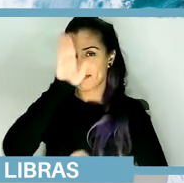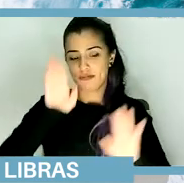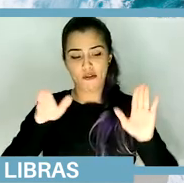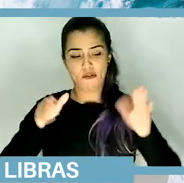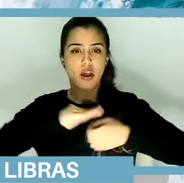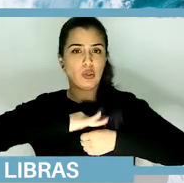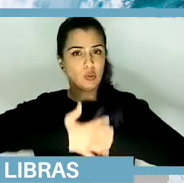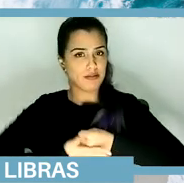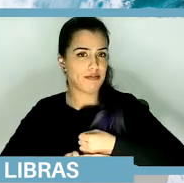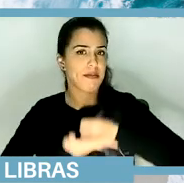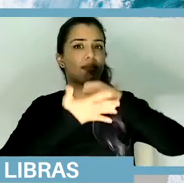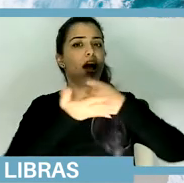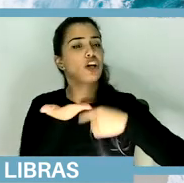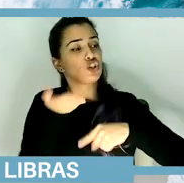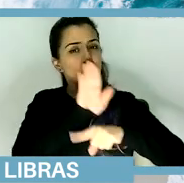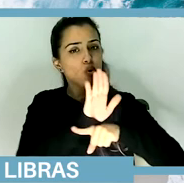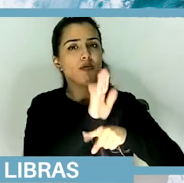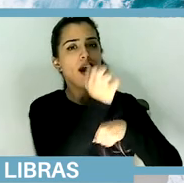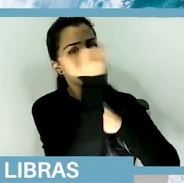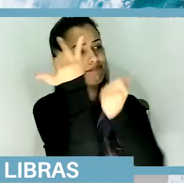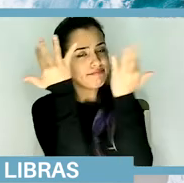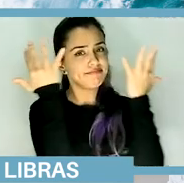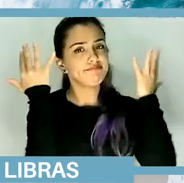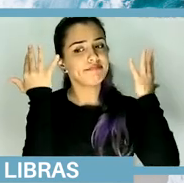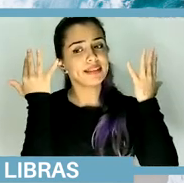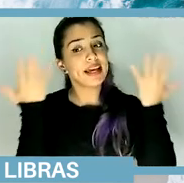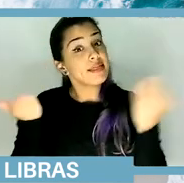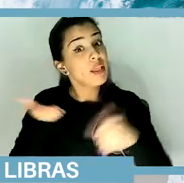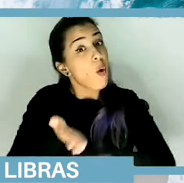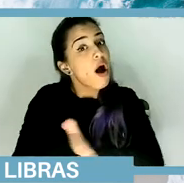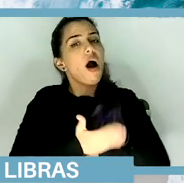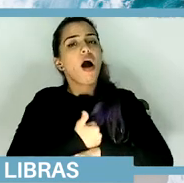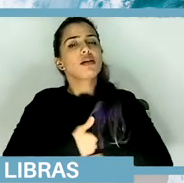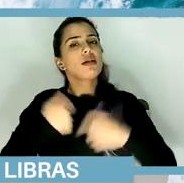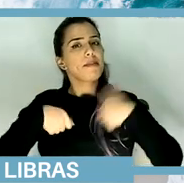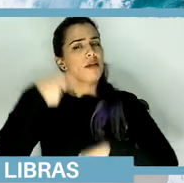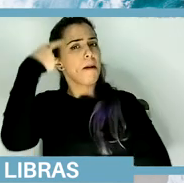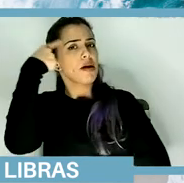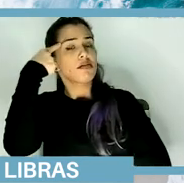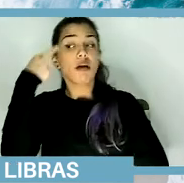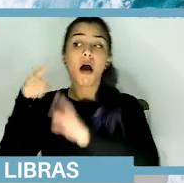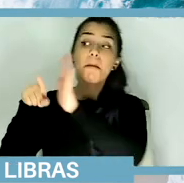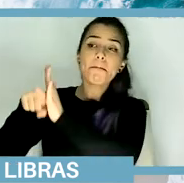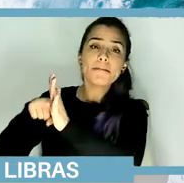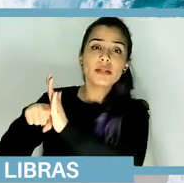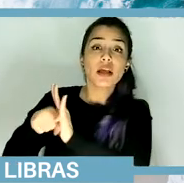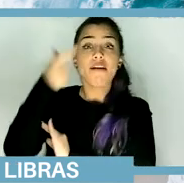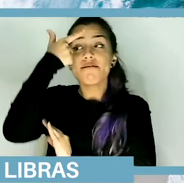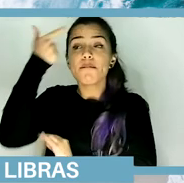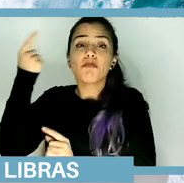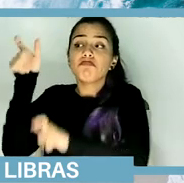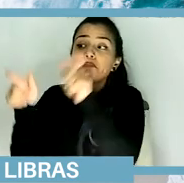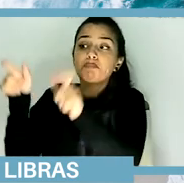sustentável você tem que pensar em torno desses Pilares né priorizar as pessoas o desenvolvimento econômico EA questão ambiental